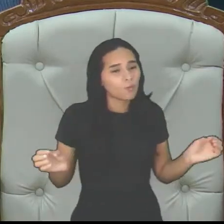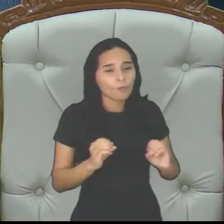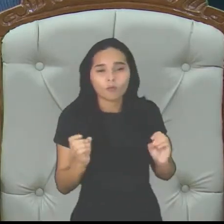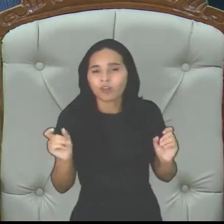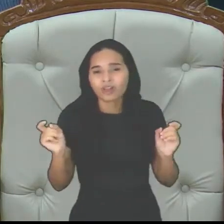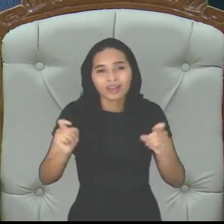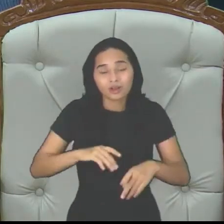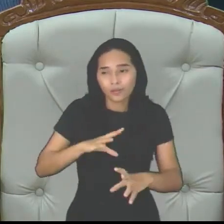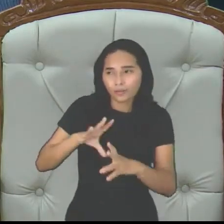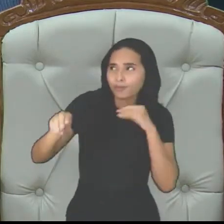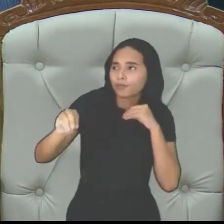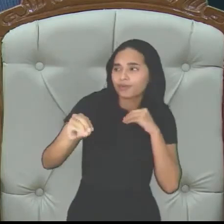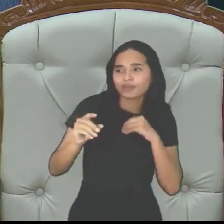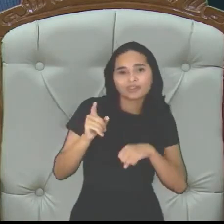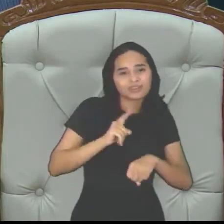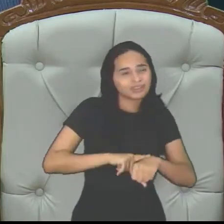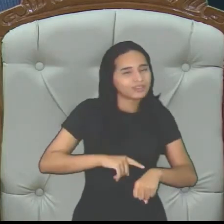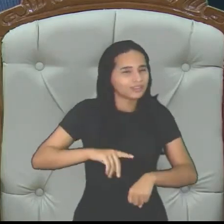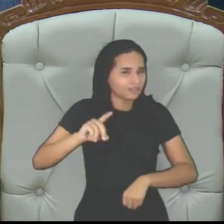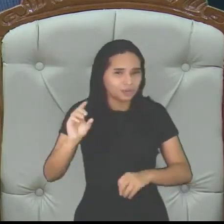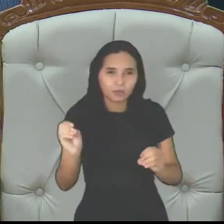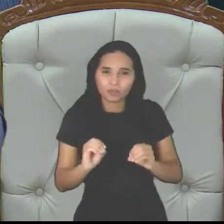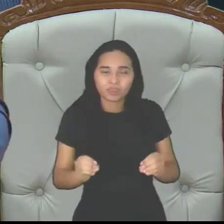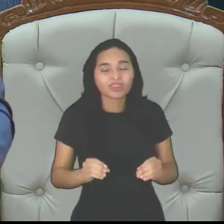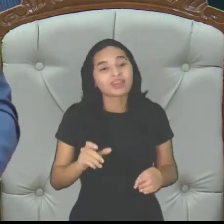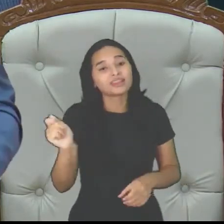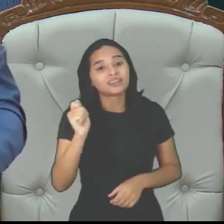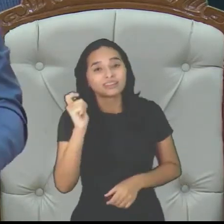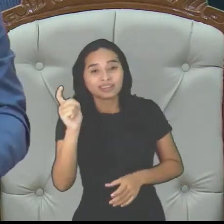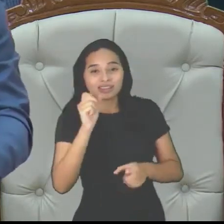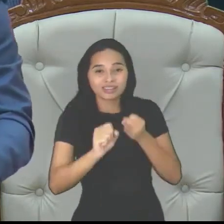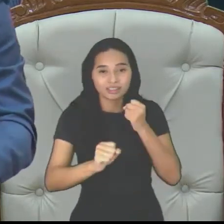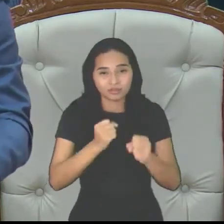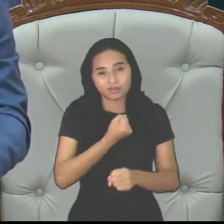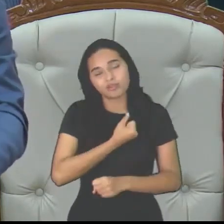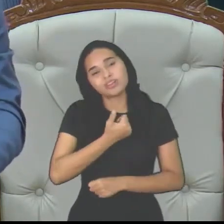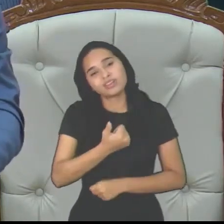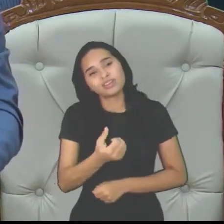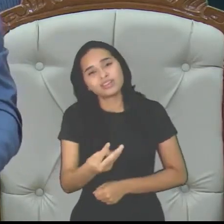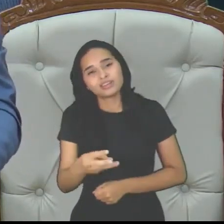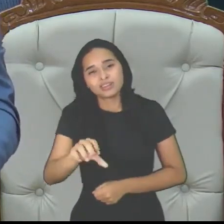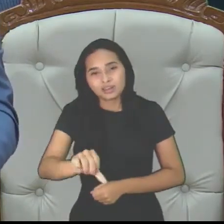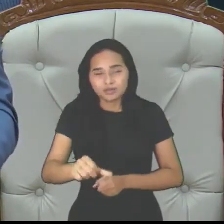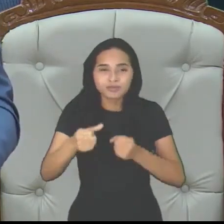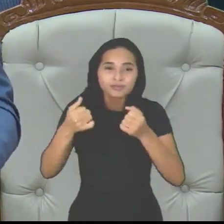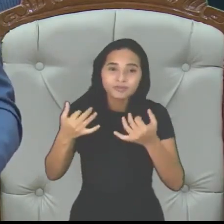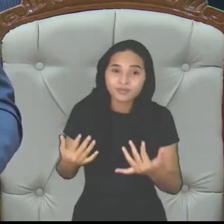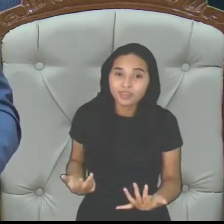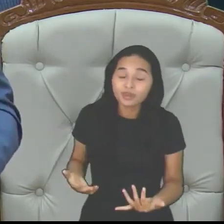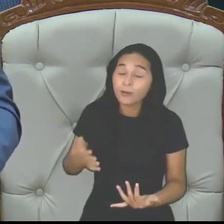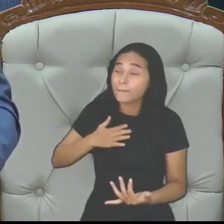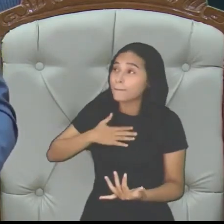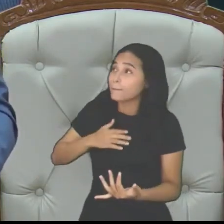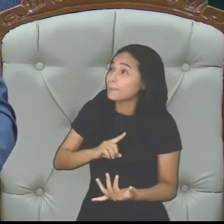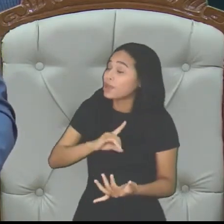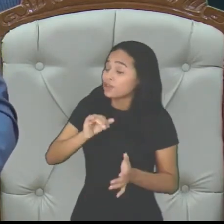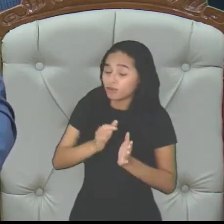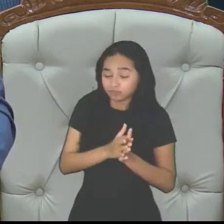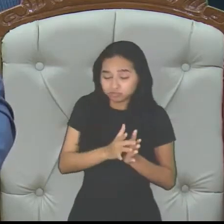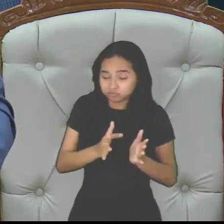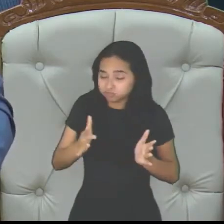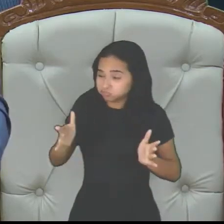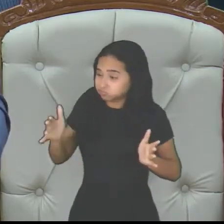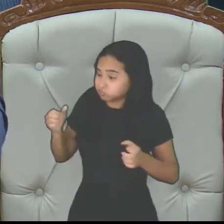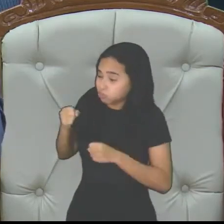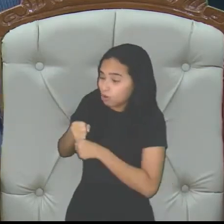escapar desse tempo de Deus. É o próprio Davi no Salmo 139, ele diz: os meus dias estão